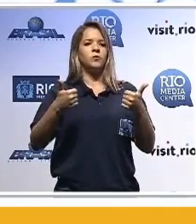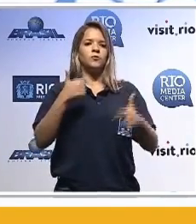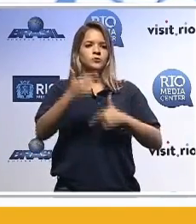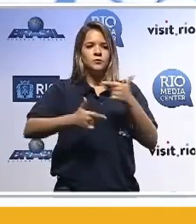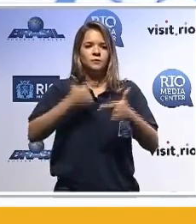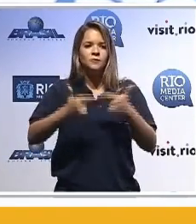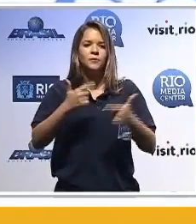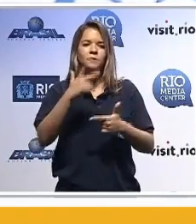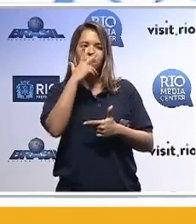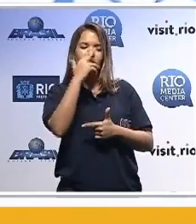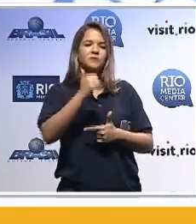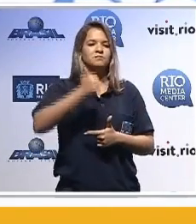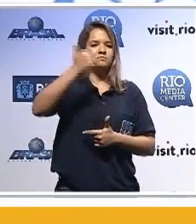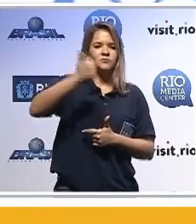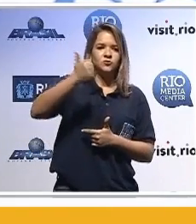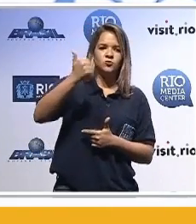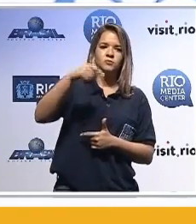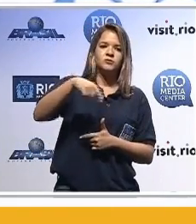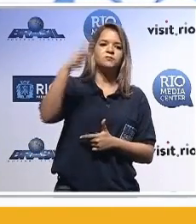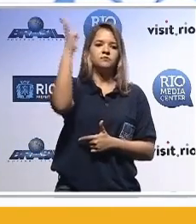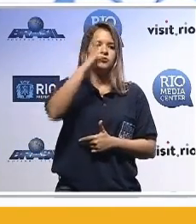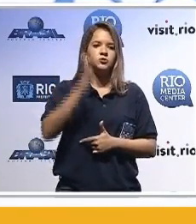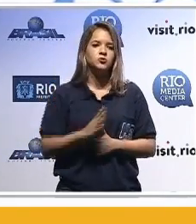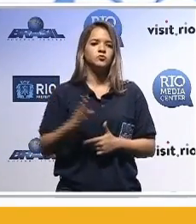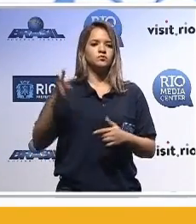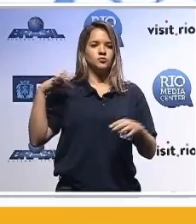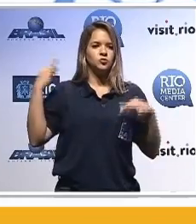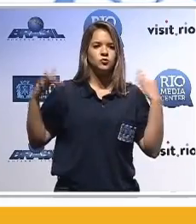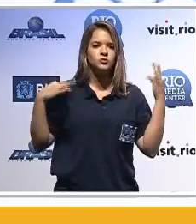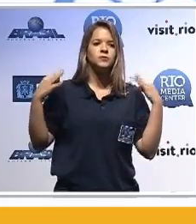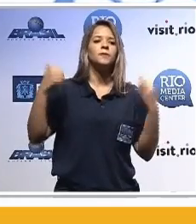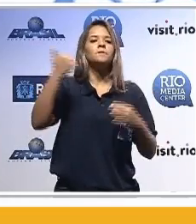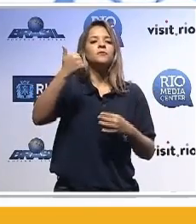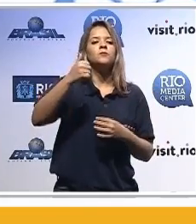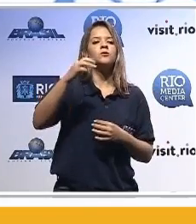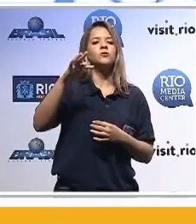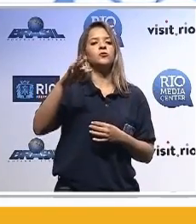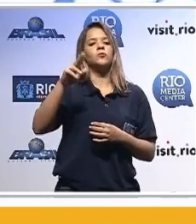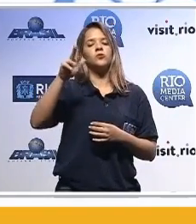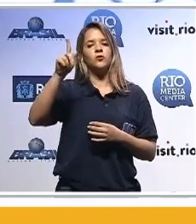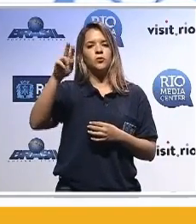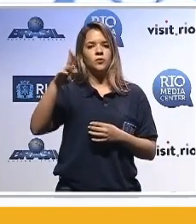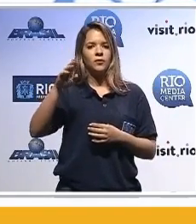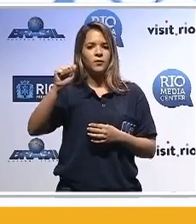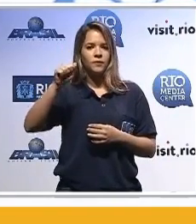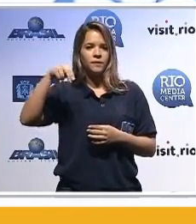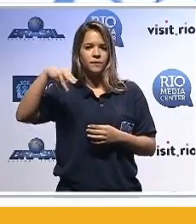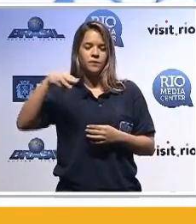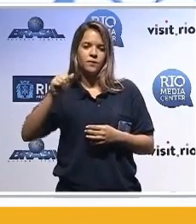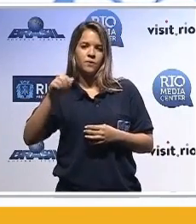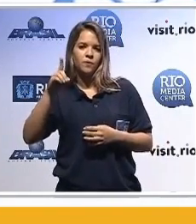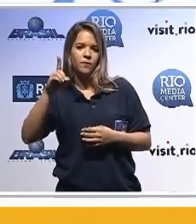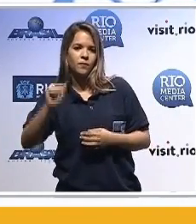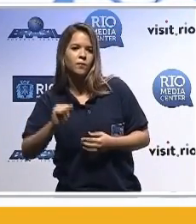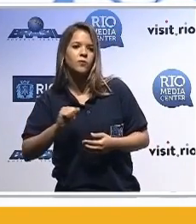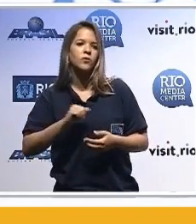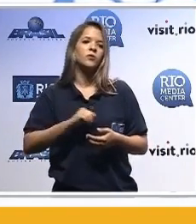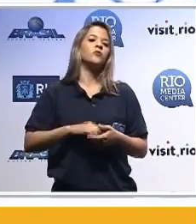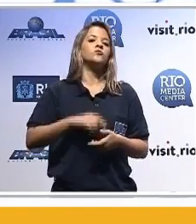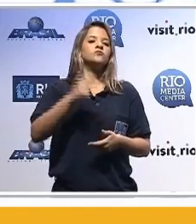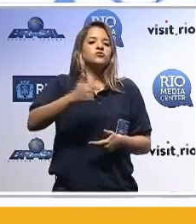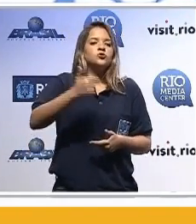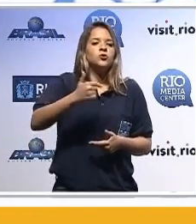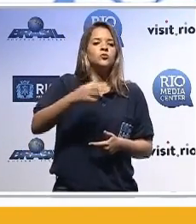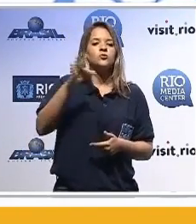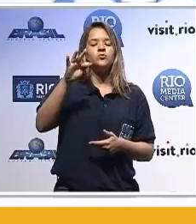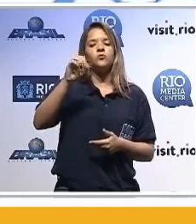nas cidades do porte, né? Gramado e Foz. É muito maduro a discussão de turismo em Foz. Então, eu